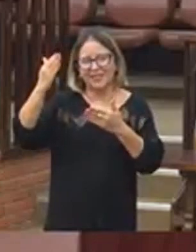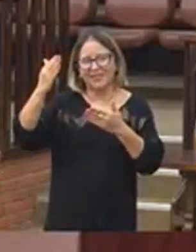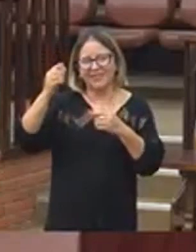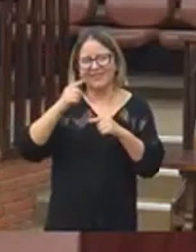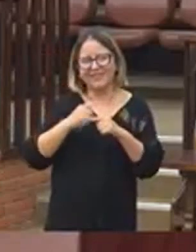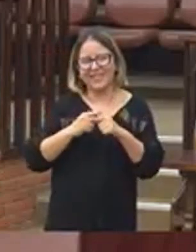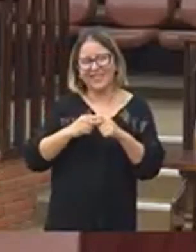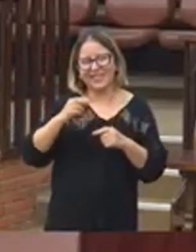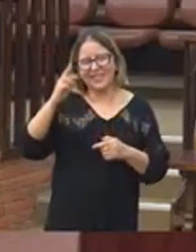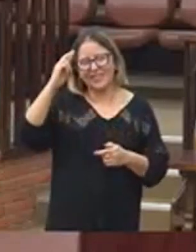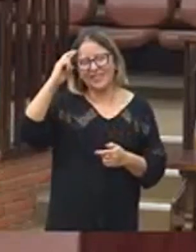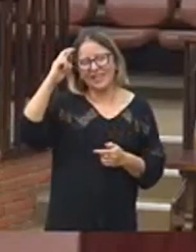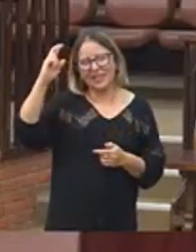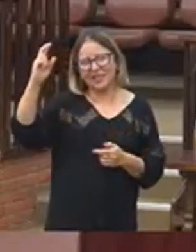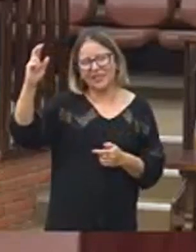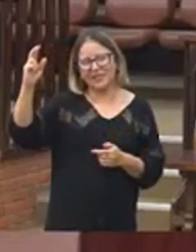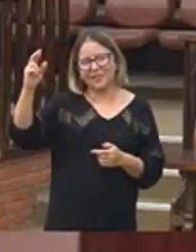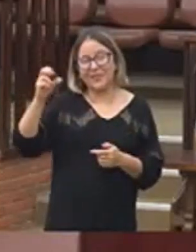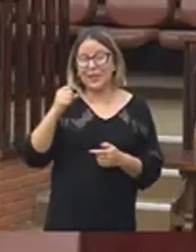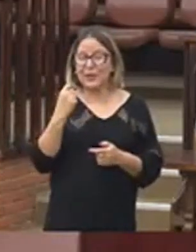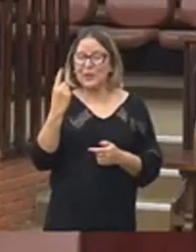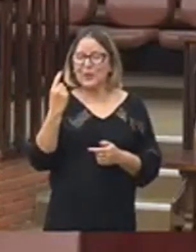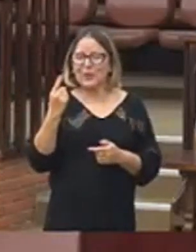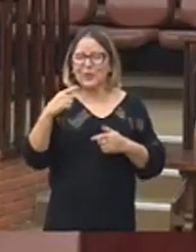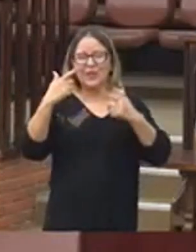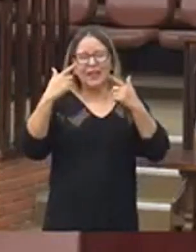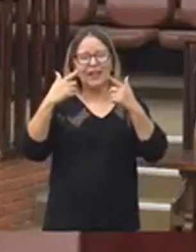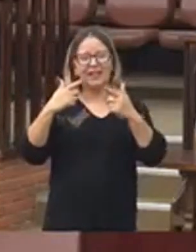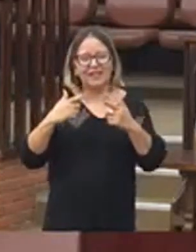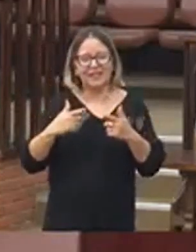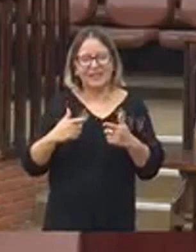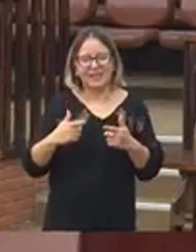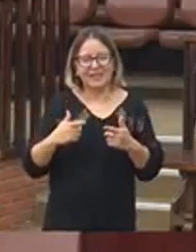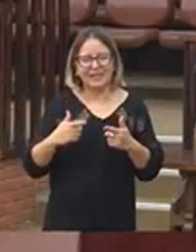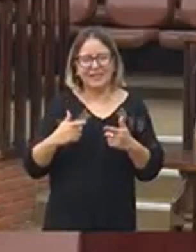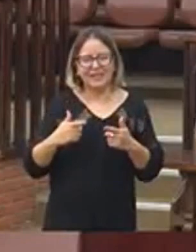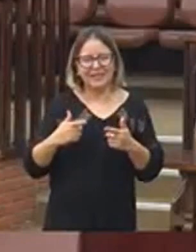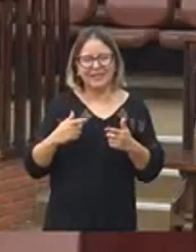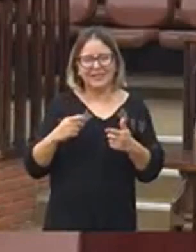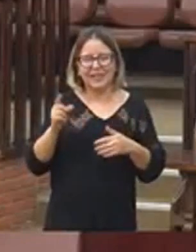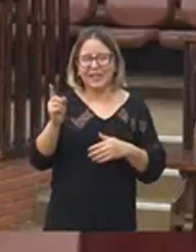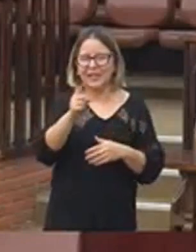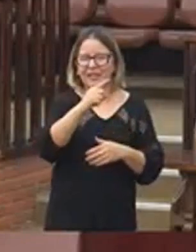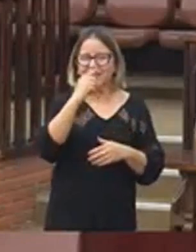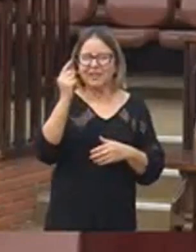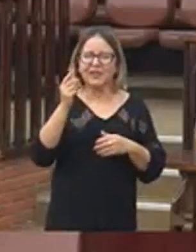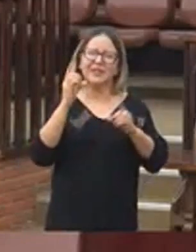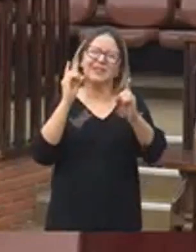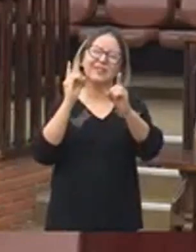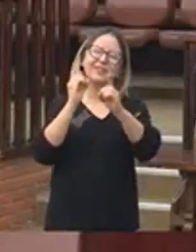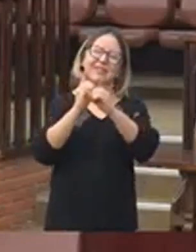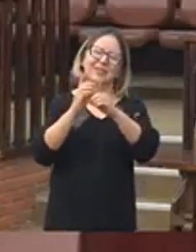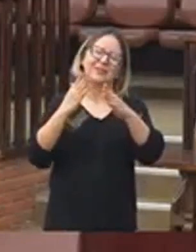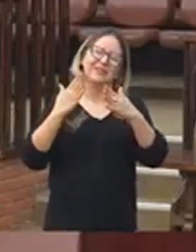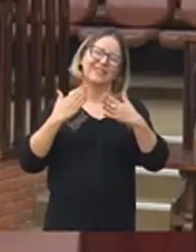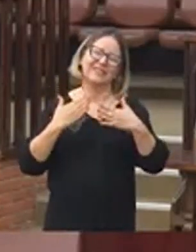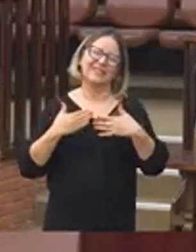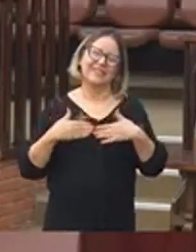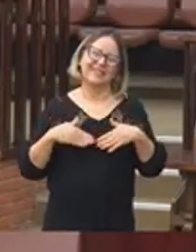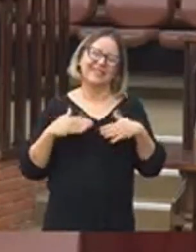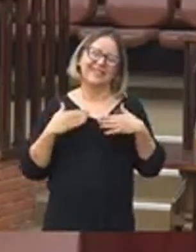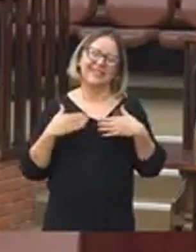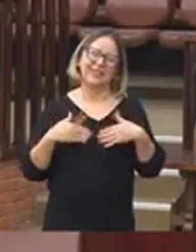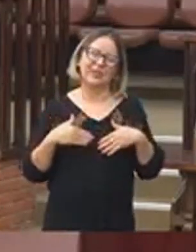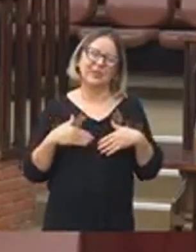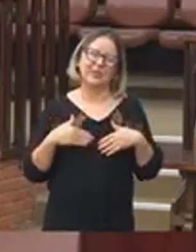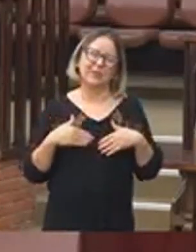porque o Senhor é o único lugar onde nós podemos encontrar descanso.